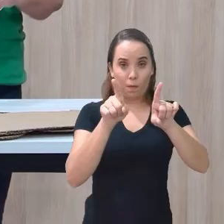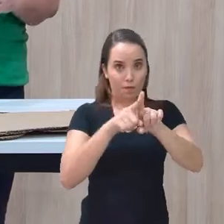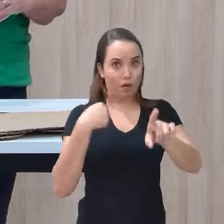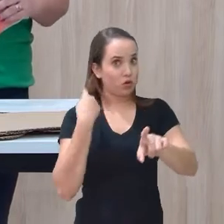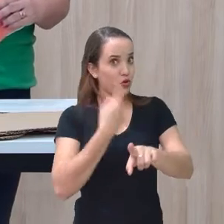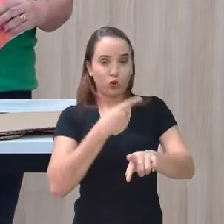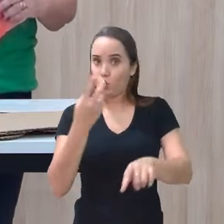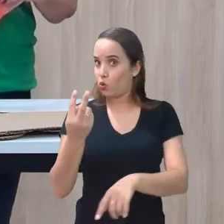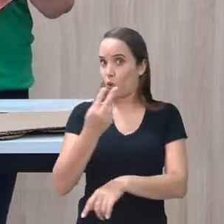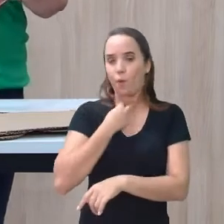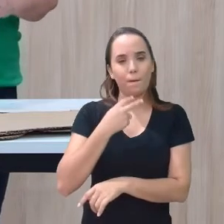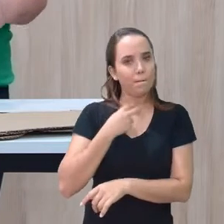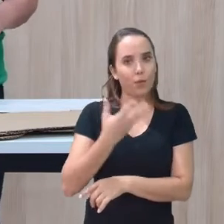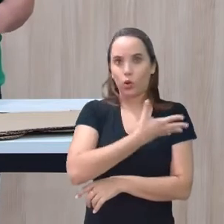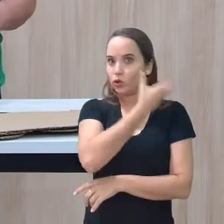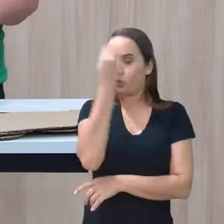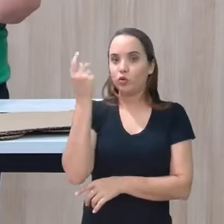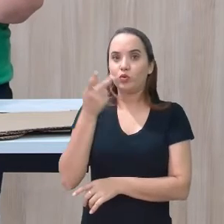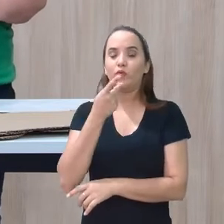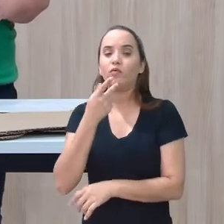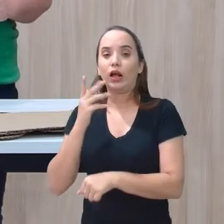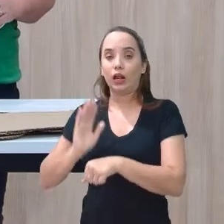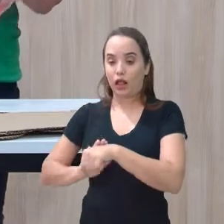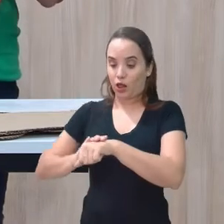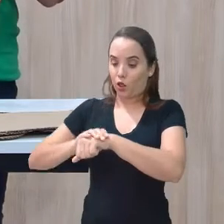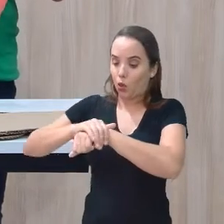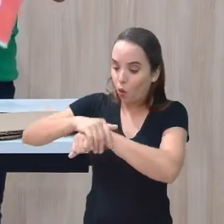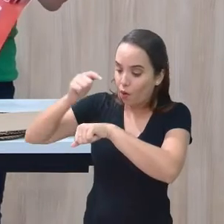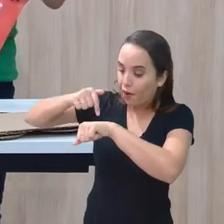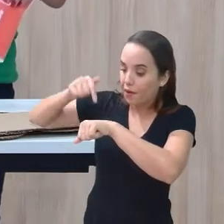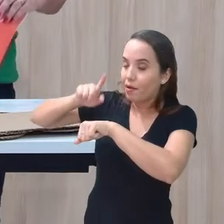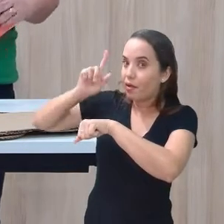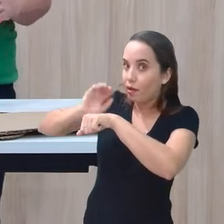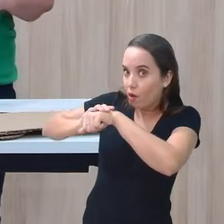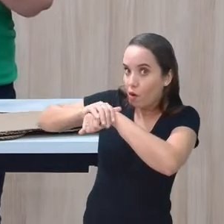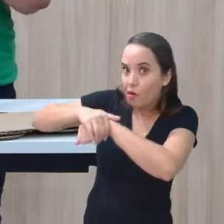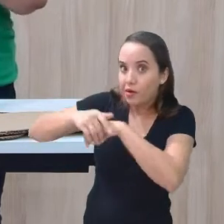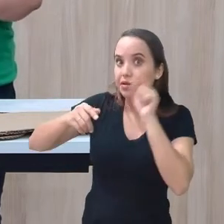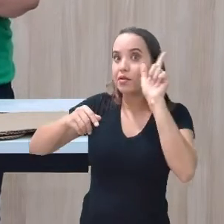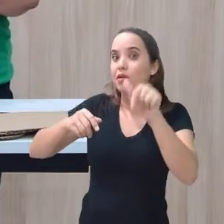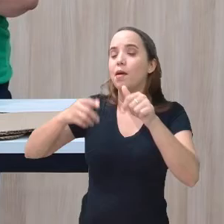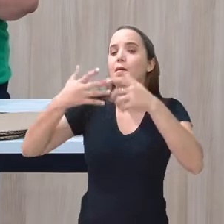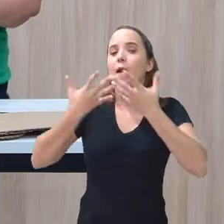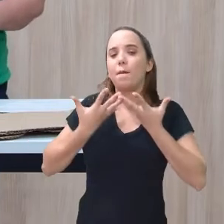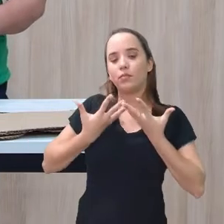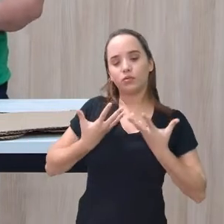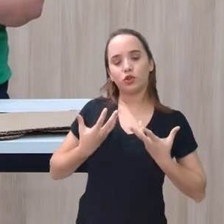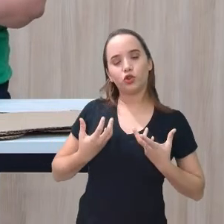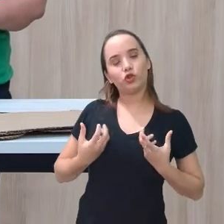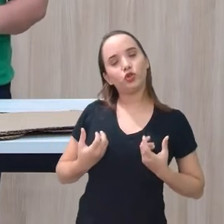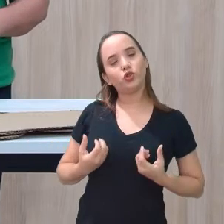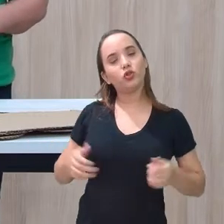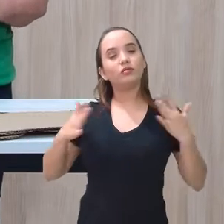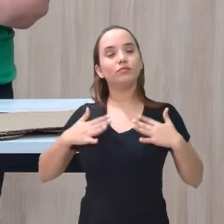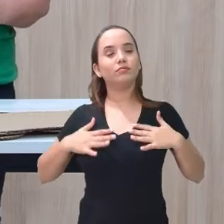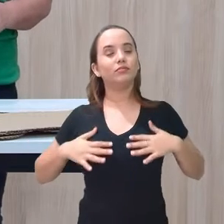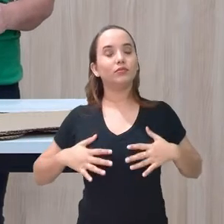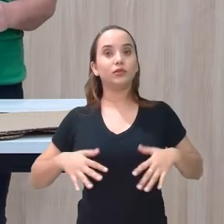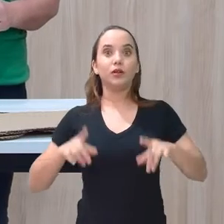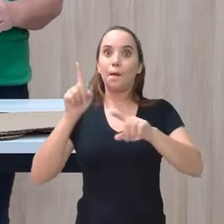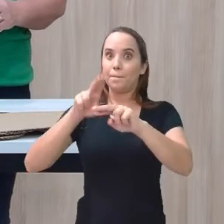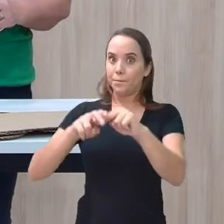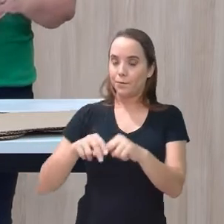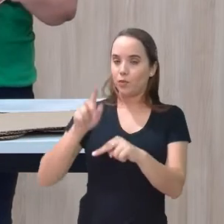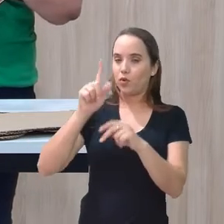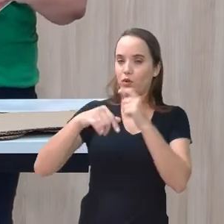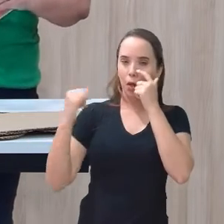que a noite para nós ficou para descansar, pessoal. E é muito importante as 8 horas de sono. E aí eu dou um recadinho